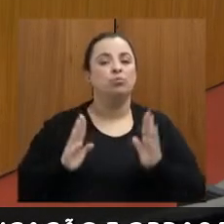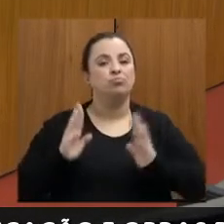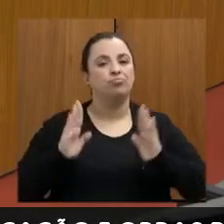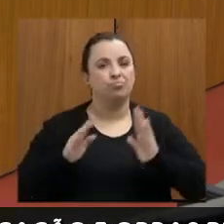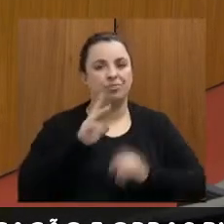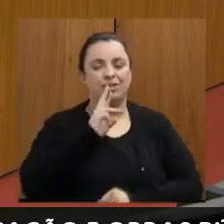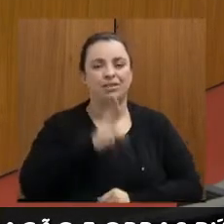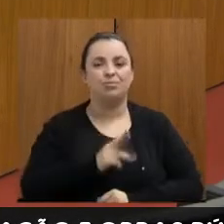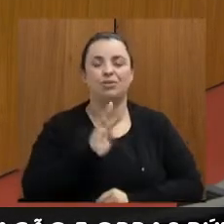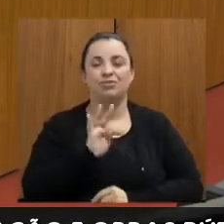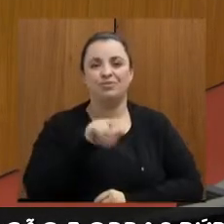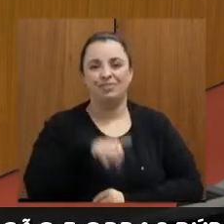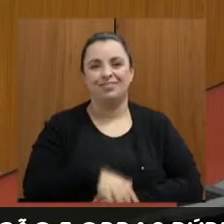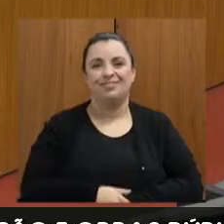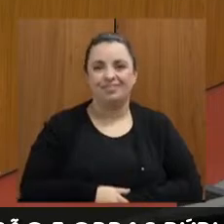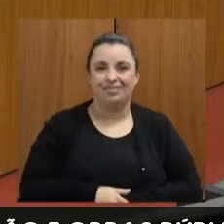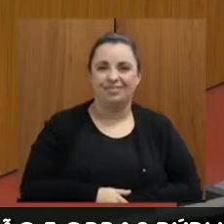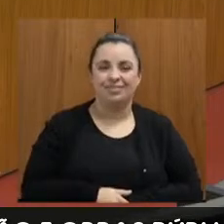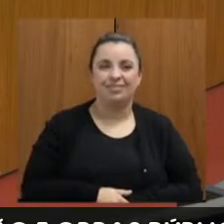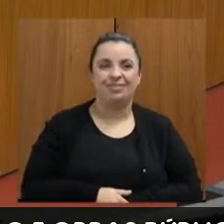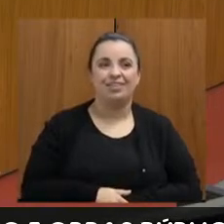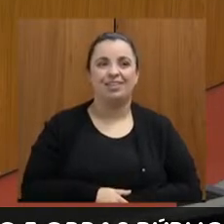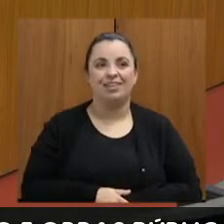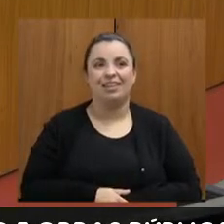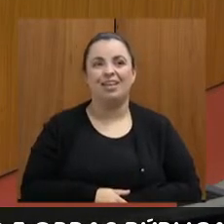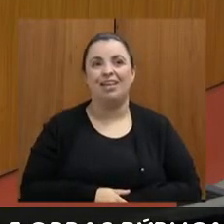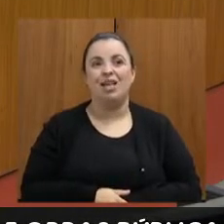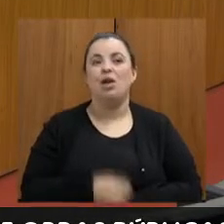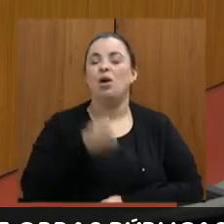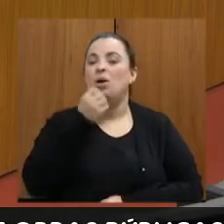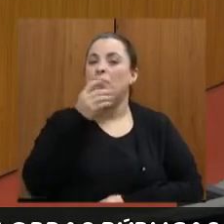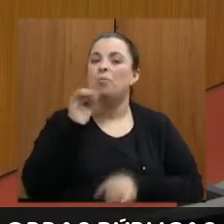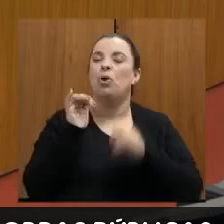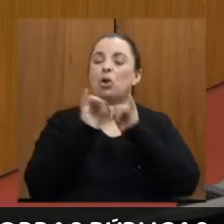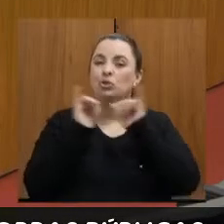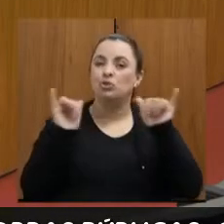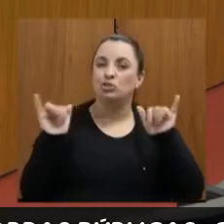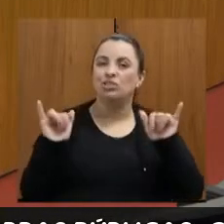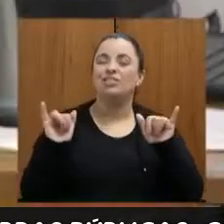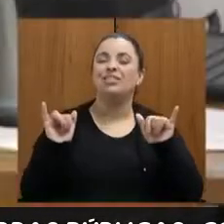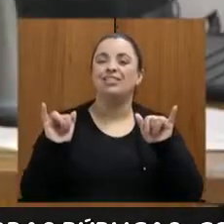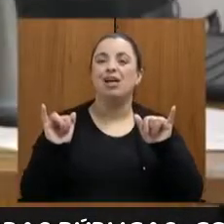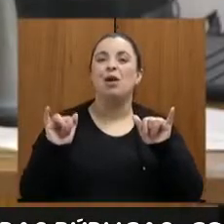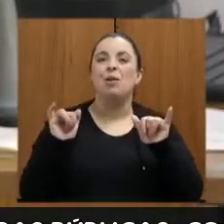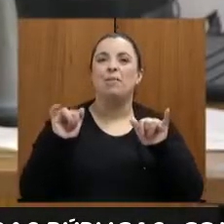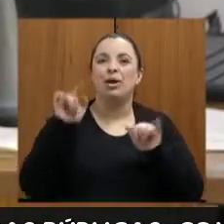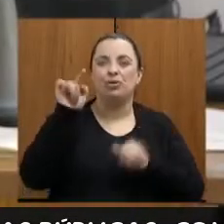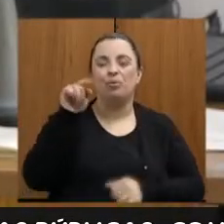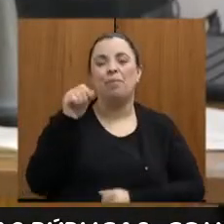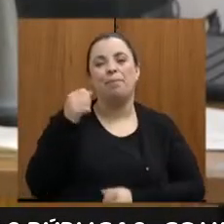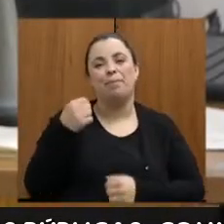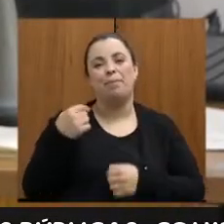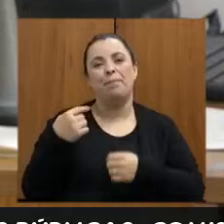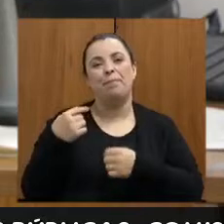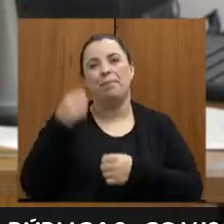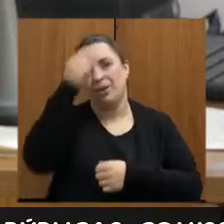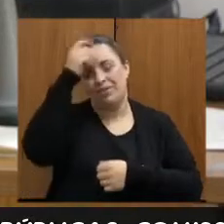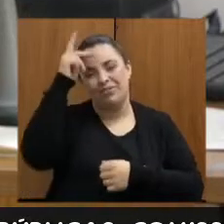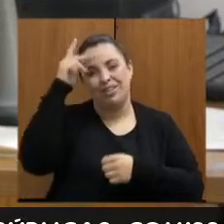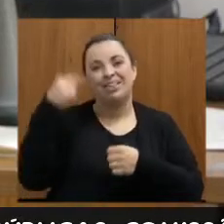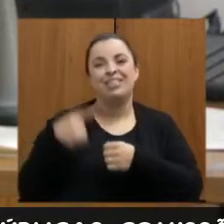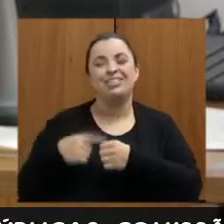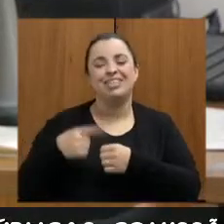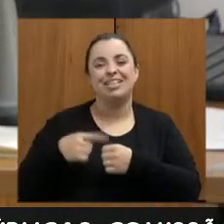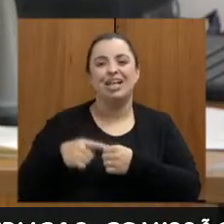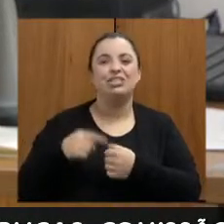agradecer né Essa boa notícia aí para nosso prefeito lei de Pintópolis Pintópolis Urucuia